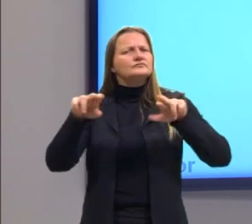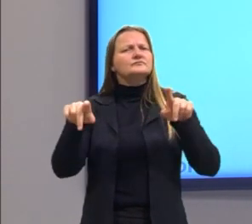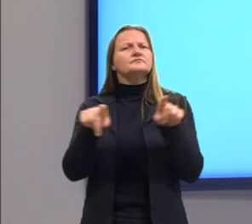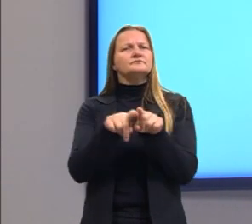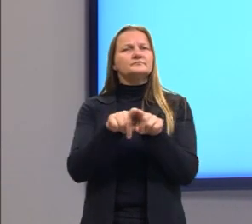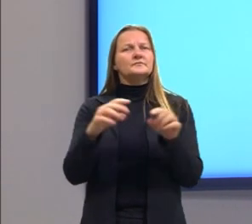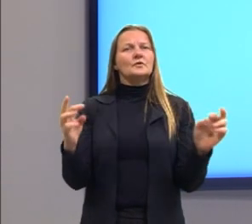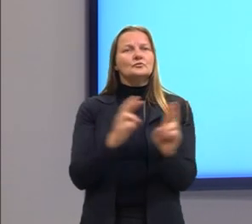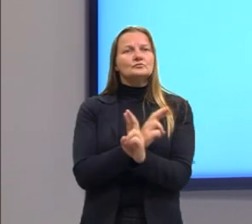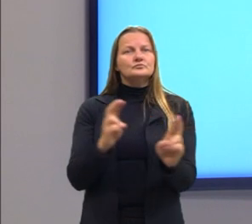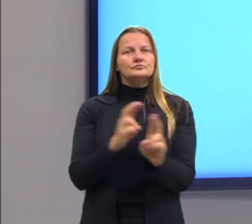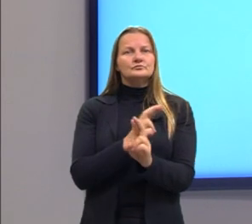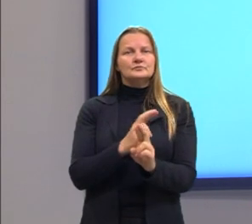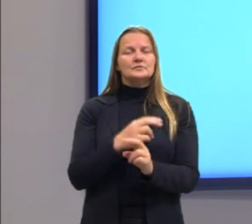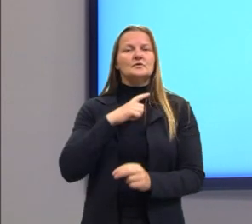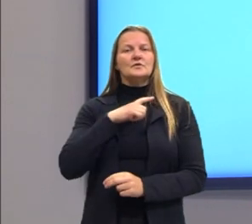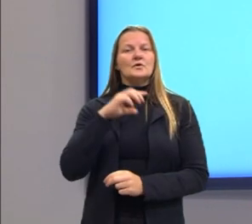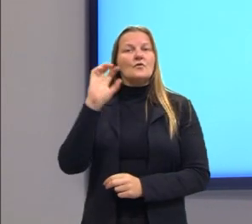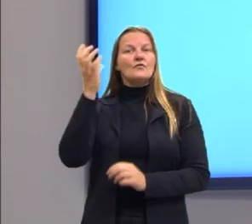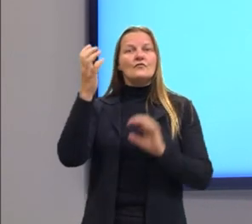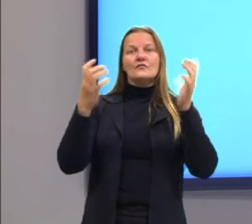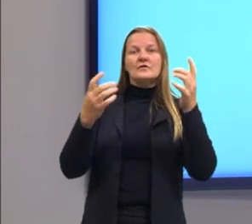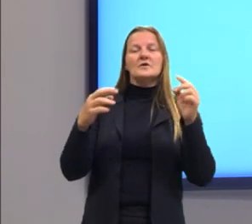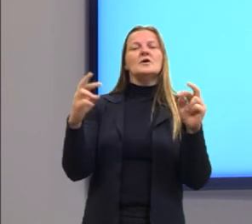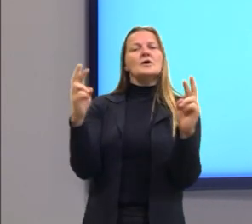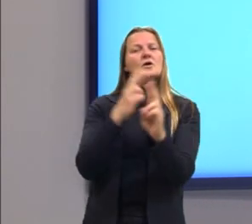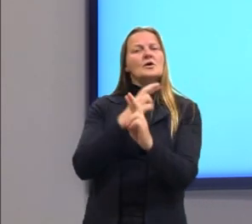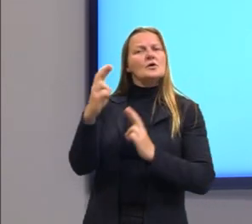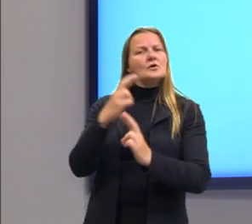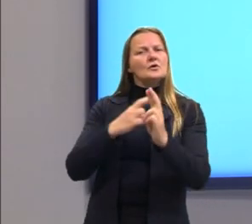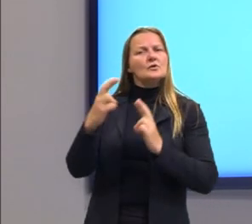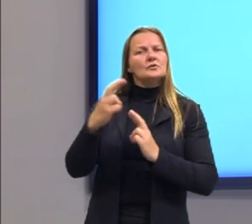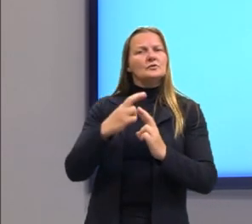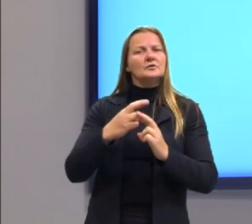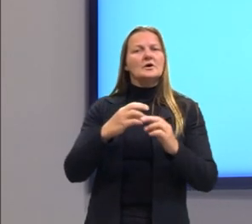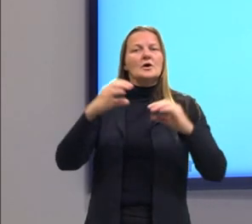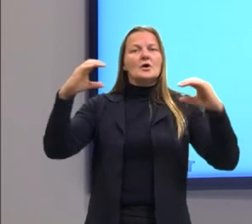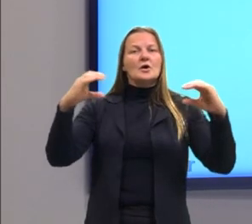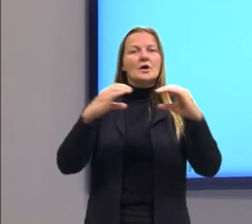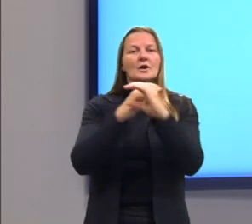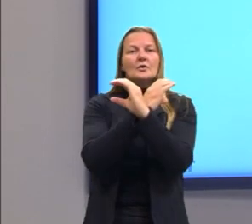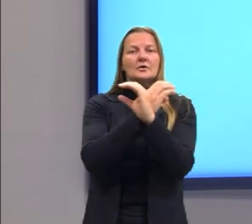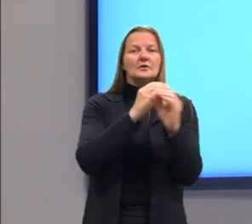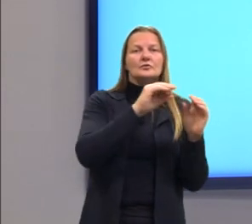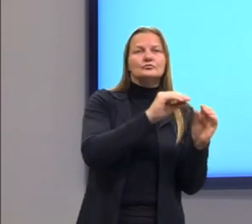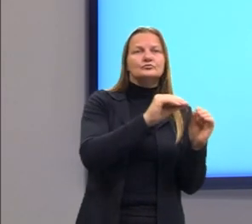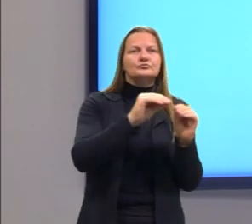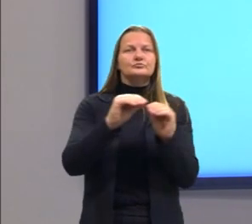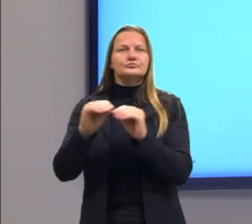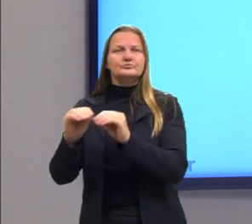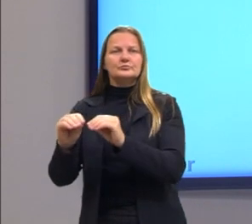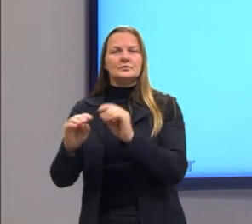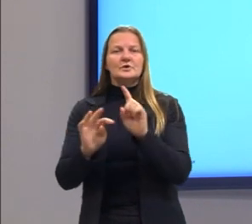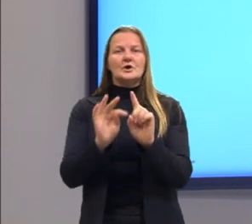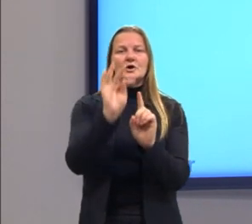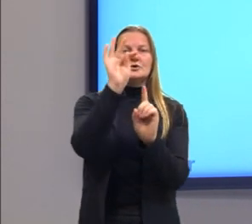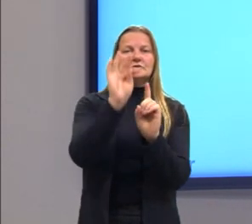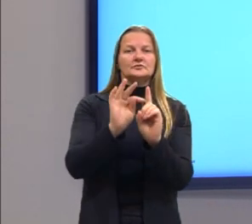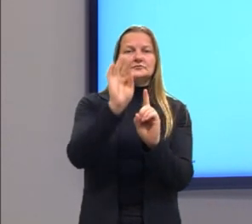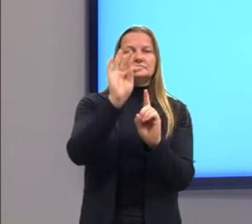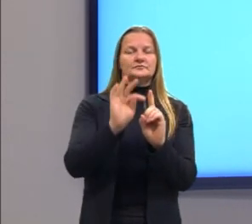estão associadas aos fenômenos relacionados a troca de calor a troca térmica